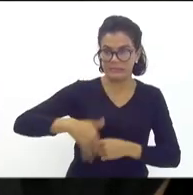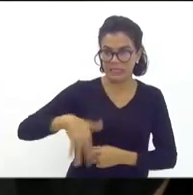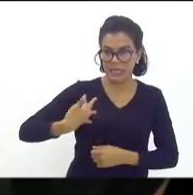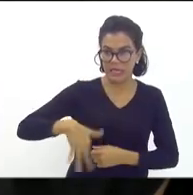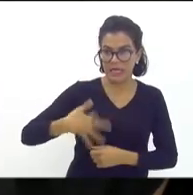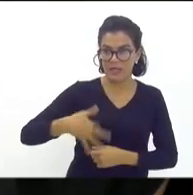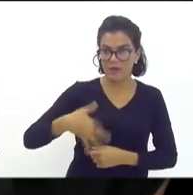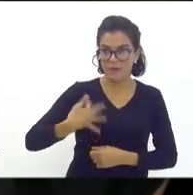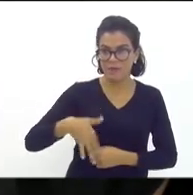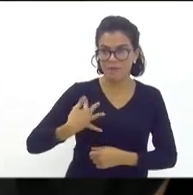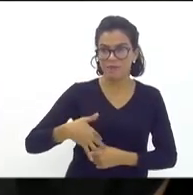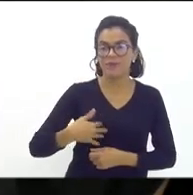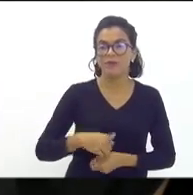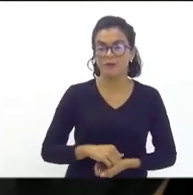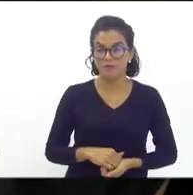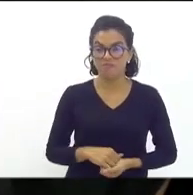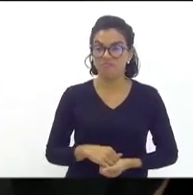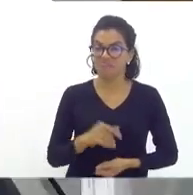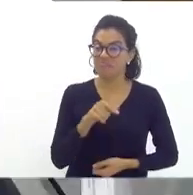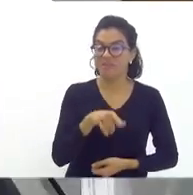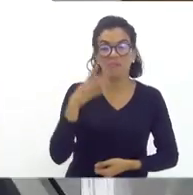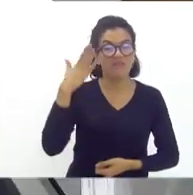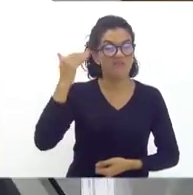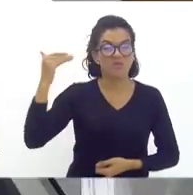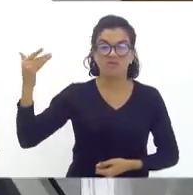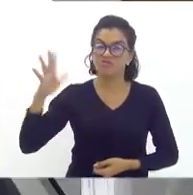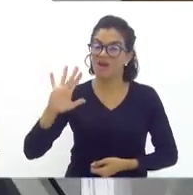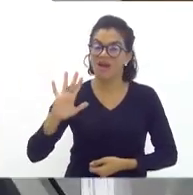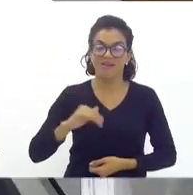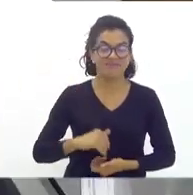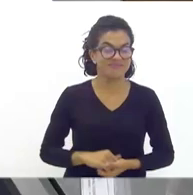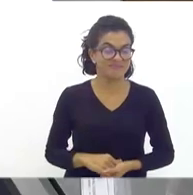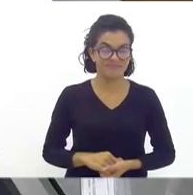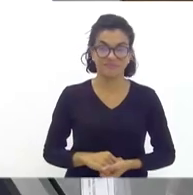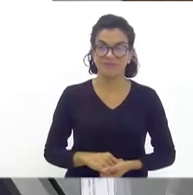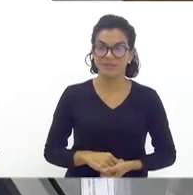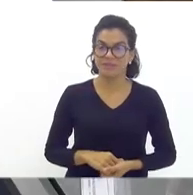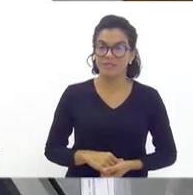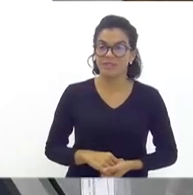residencial fica pelo menos umas três casa conhecidas não tem mais para quem apelar